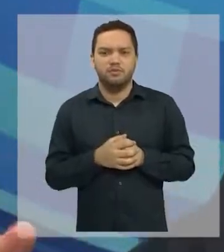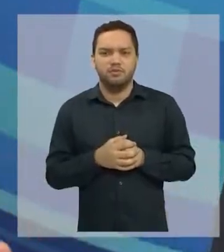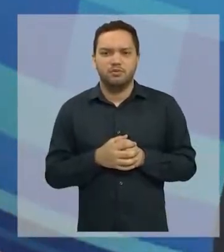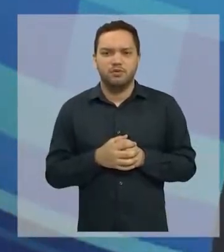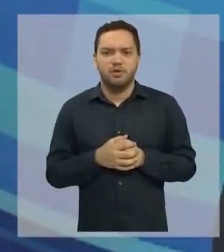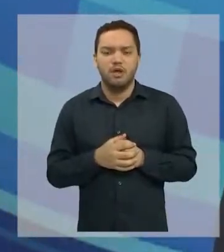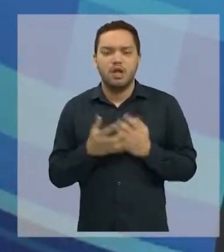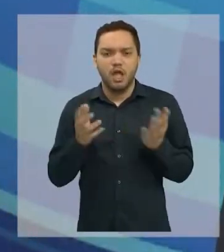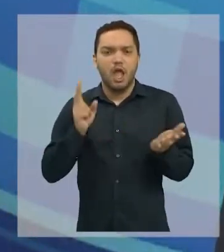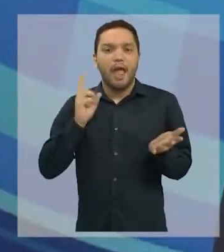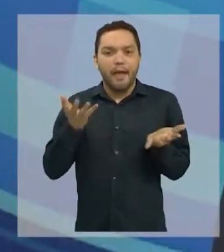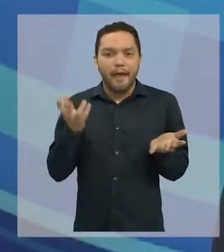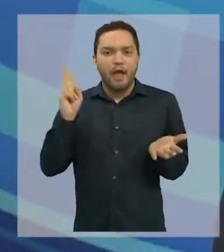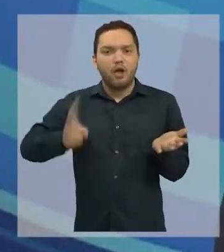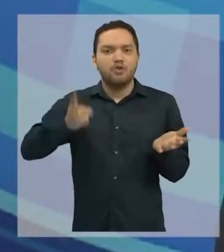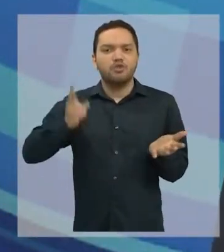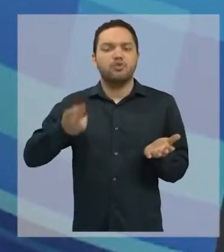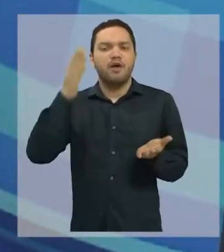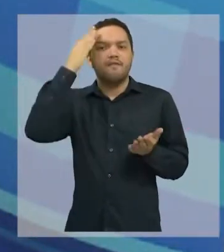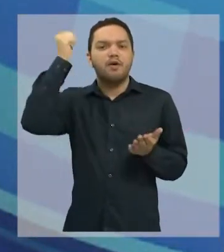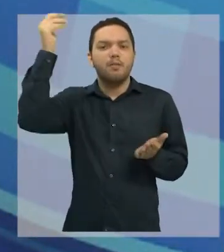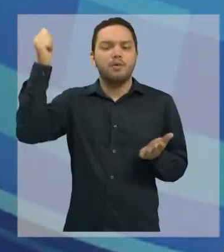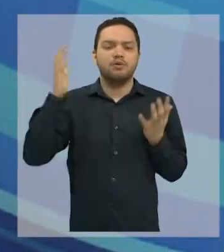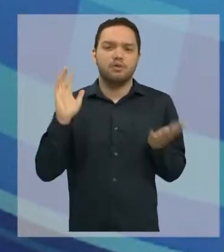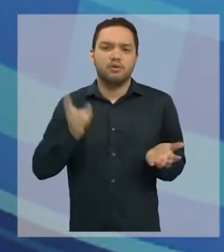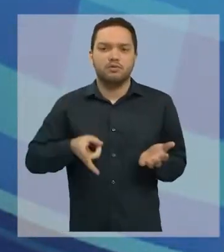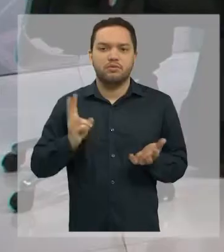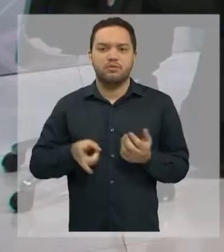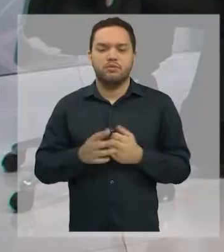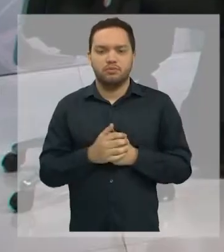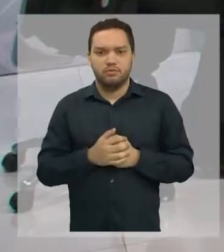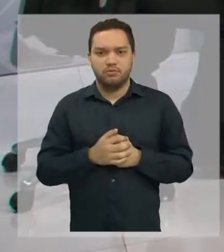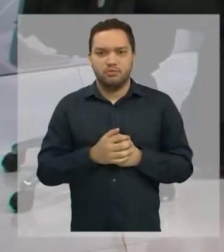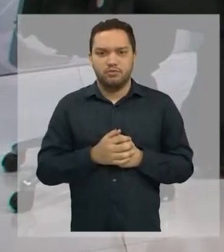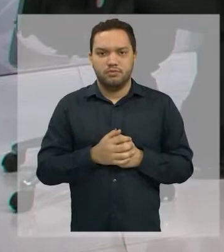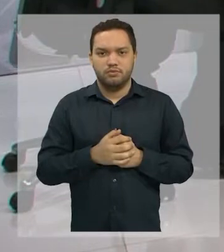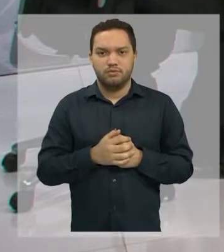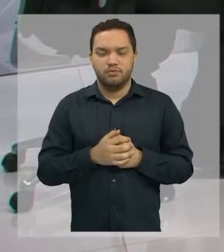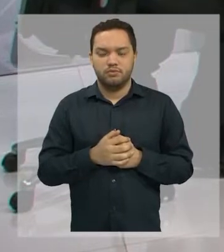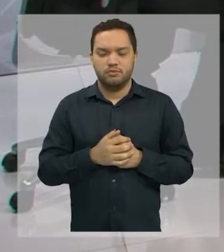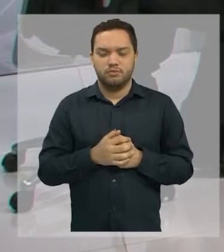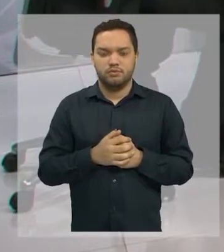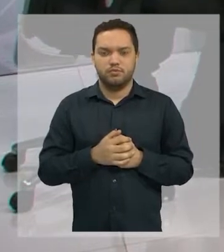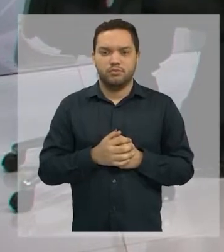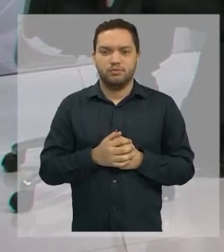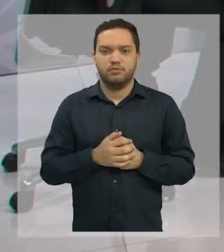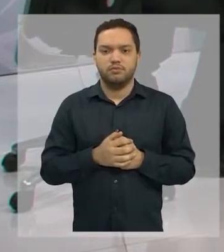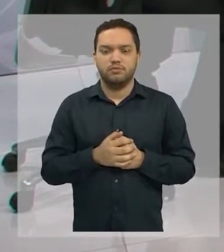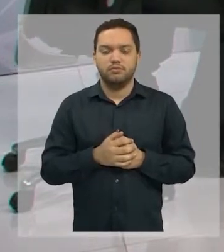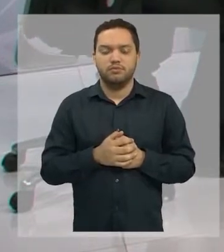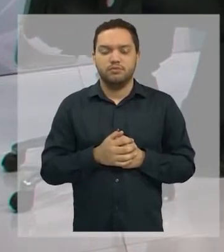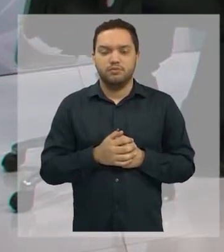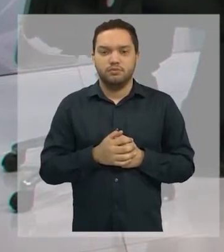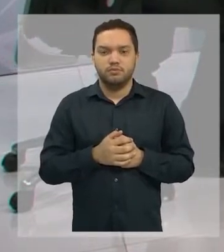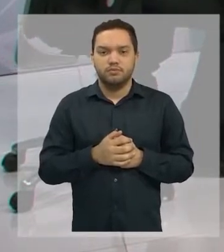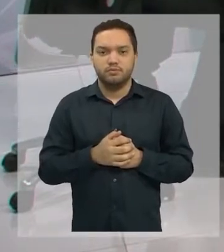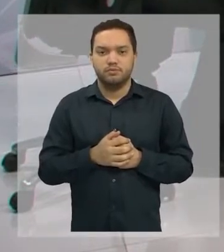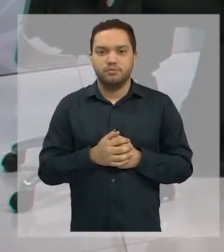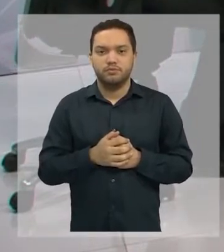não luta para manter espaço? É claro que luta. Deixa eu colocar o Reginaldo nessa discussão, nessa perspectiva. Estamos